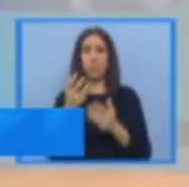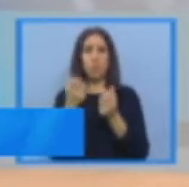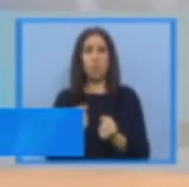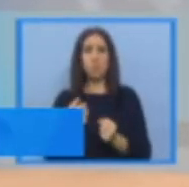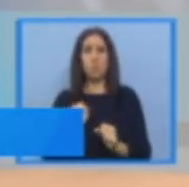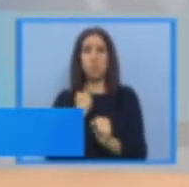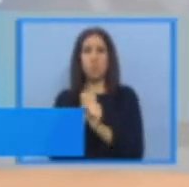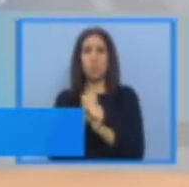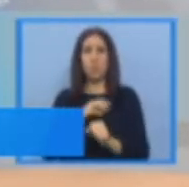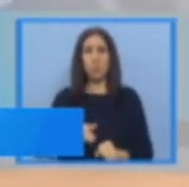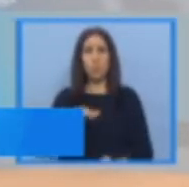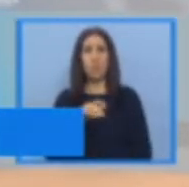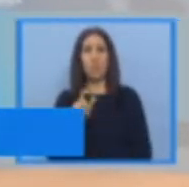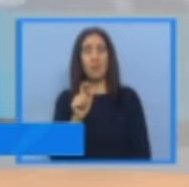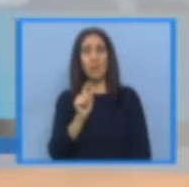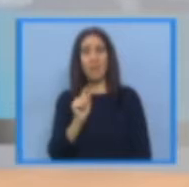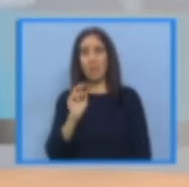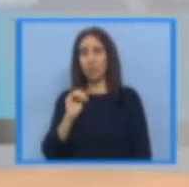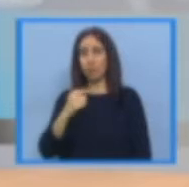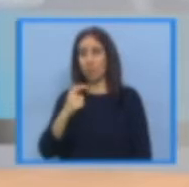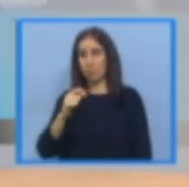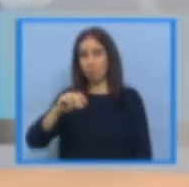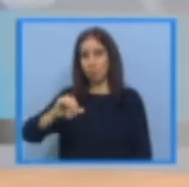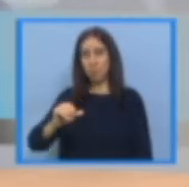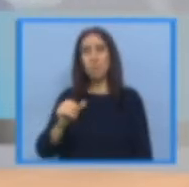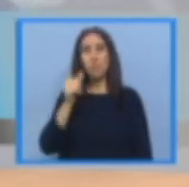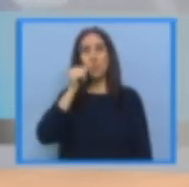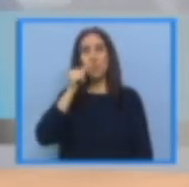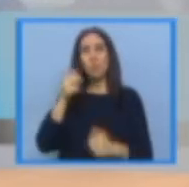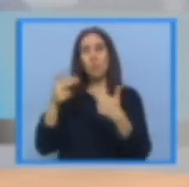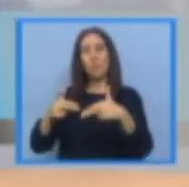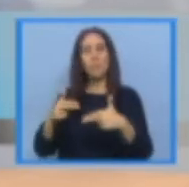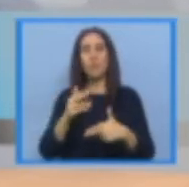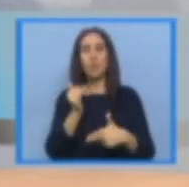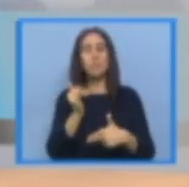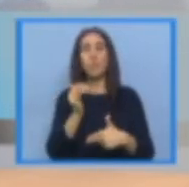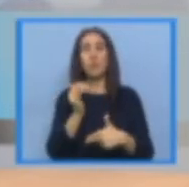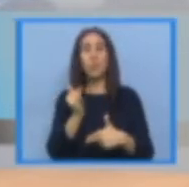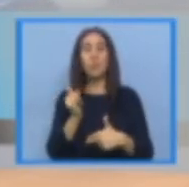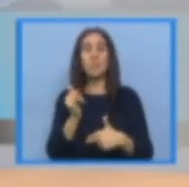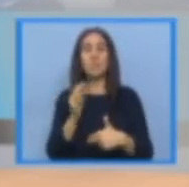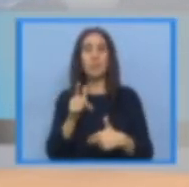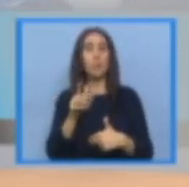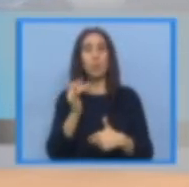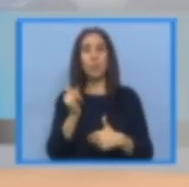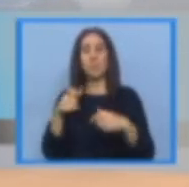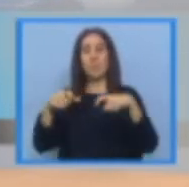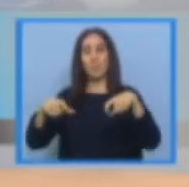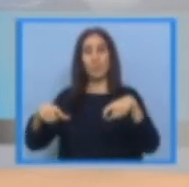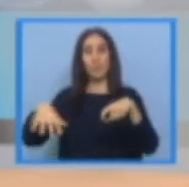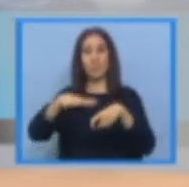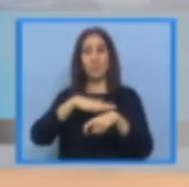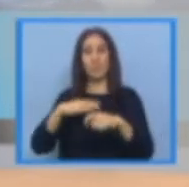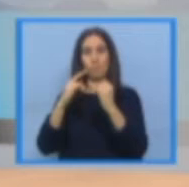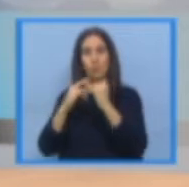trabalho na zona este, na fronteira com o Sudão, onde há 12 campos de refugiados. Eu estou em 3 deles, a coordenar os projetos